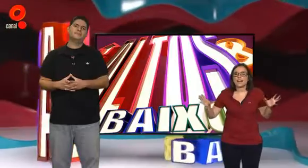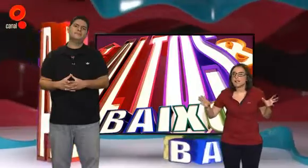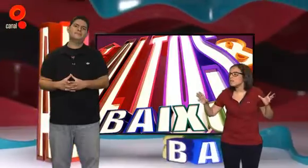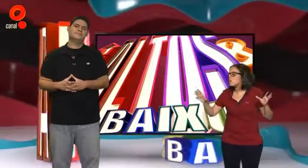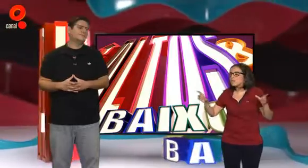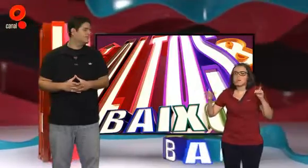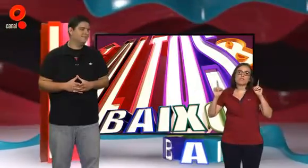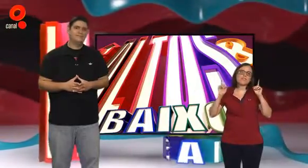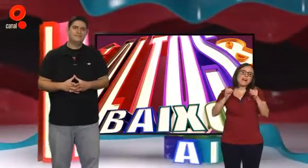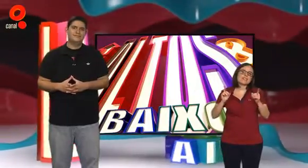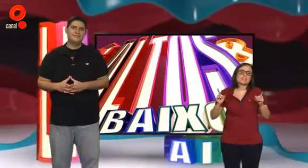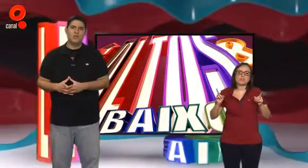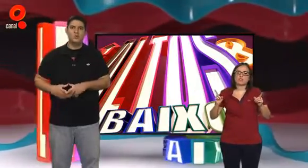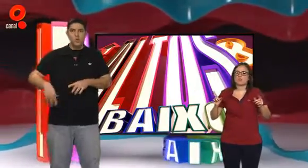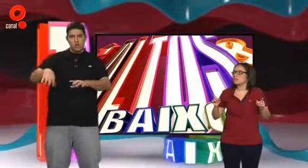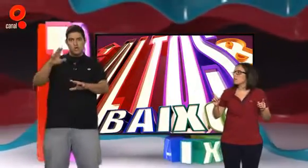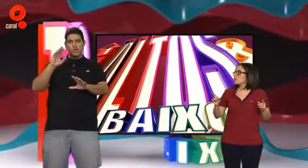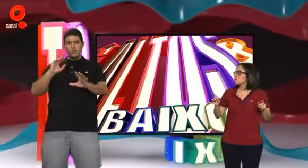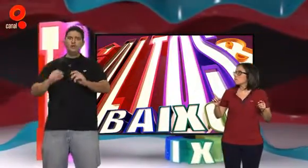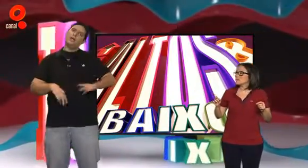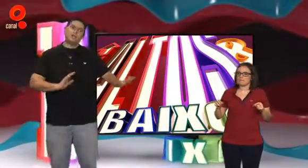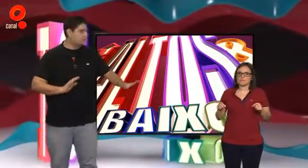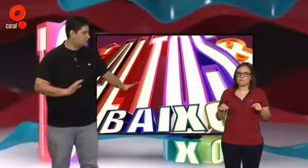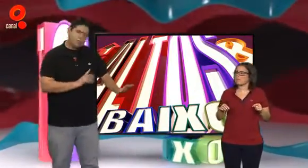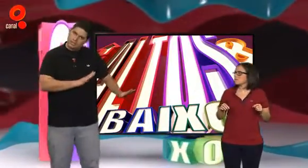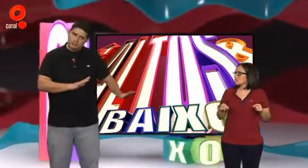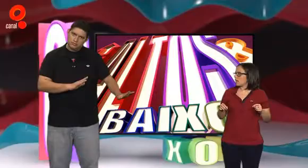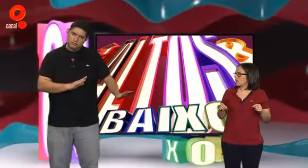Olá aqui vamos nós para mais um altos e baixos